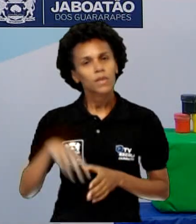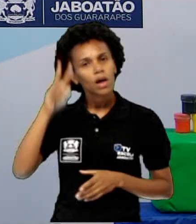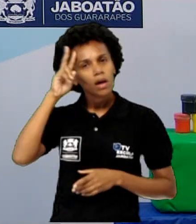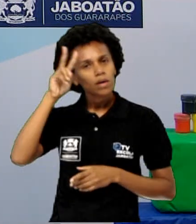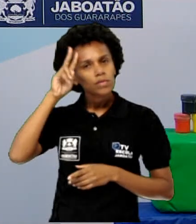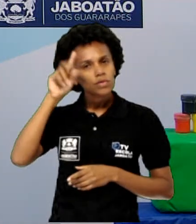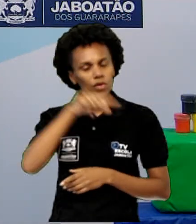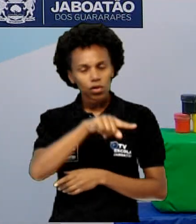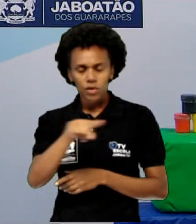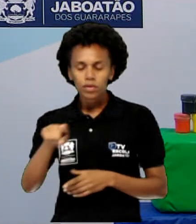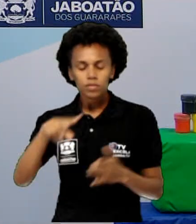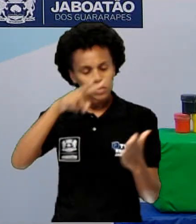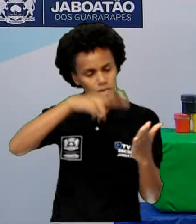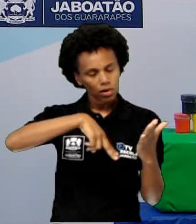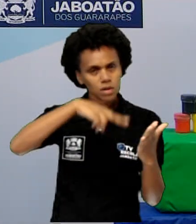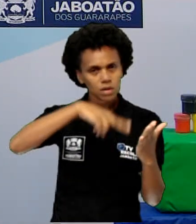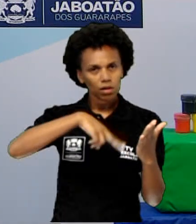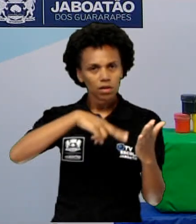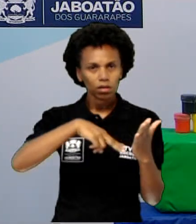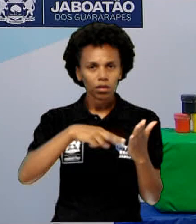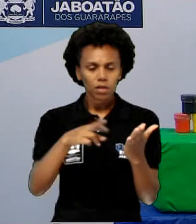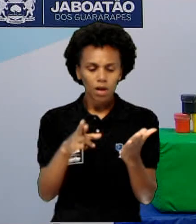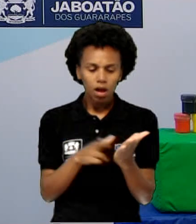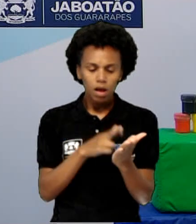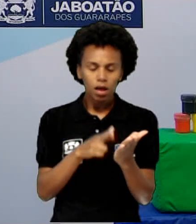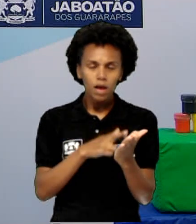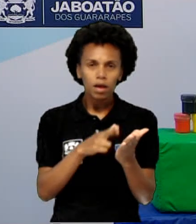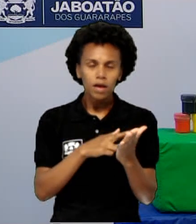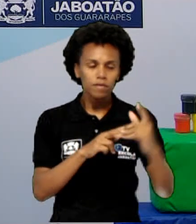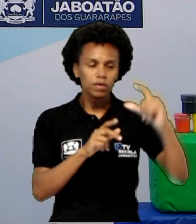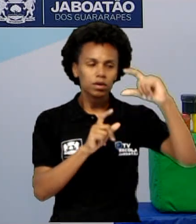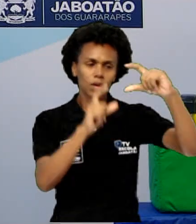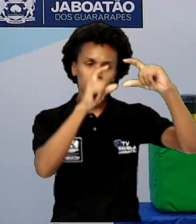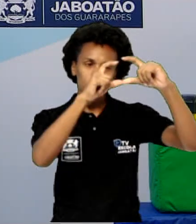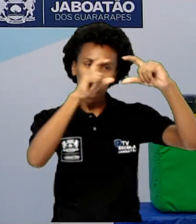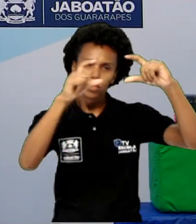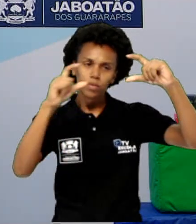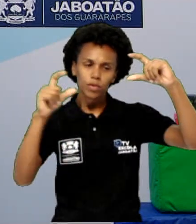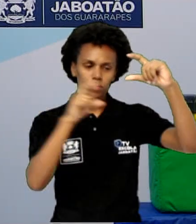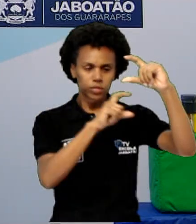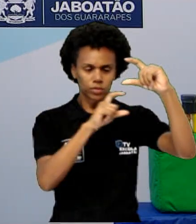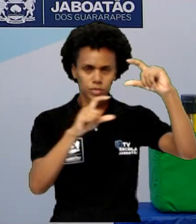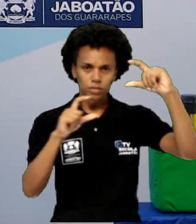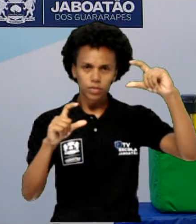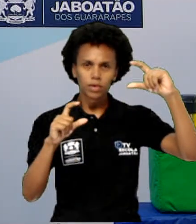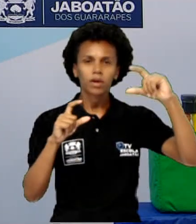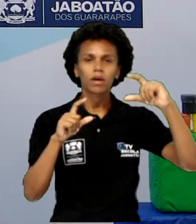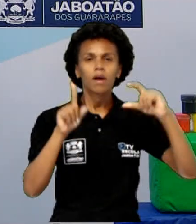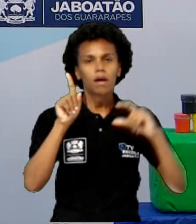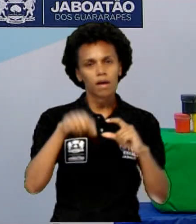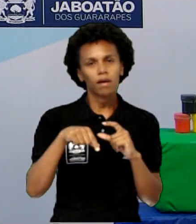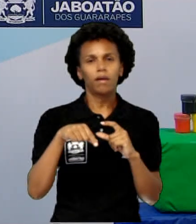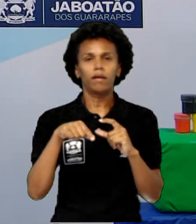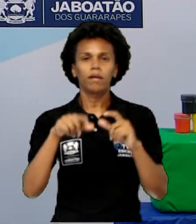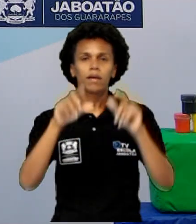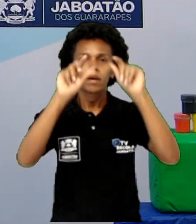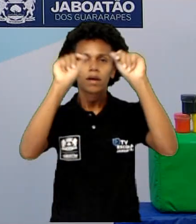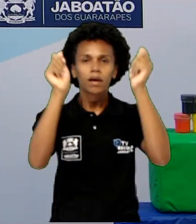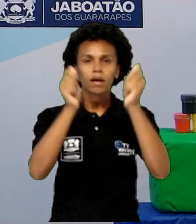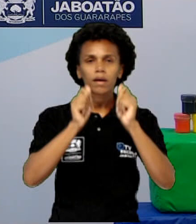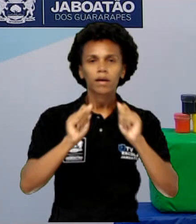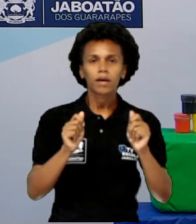aí, que a gente chama de gibi, são um tipo de arte visual. A gente pode ver e